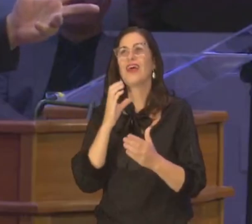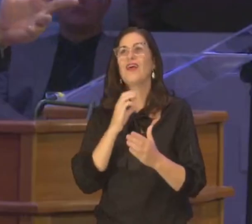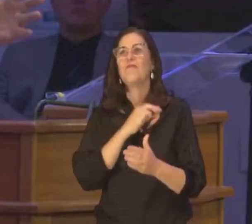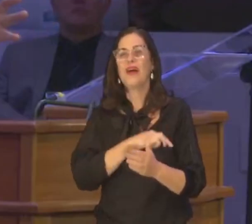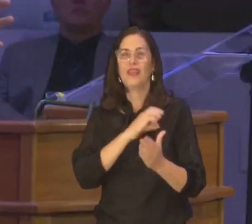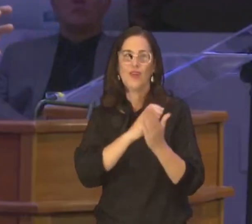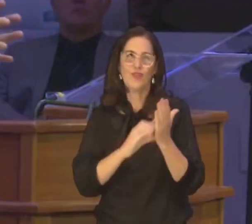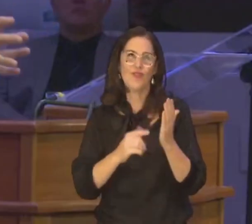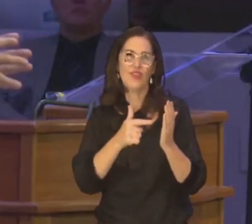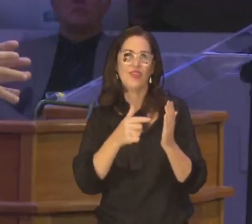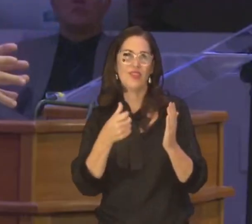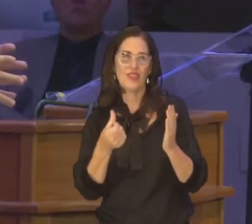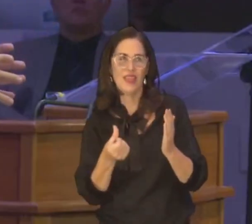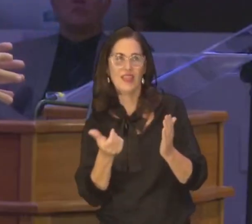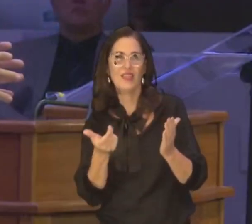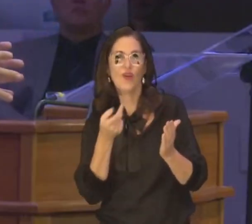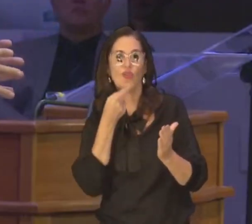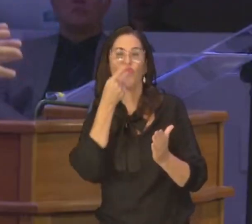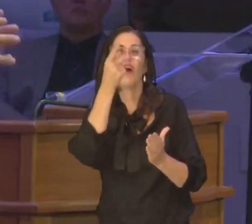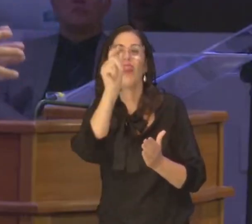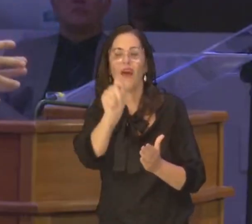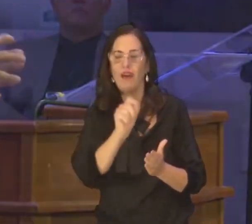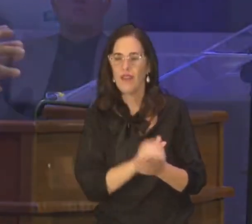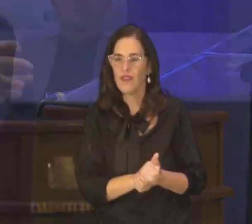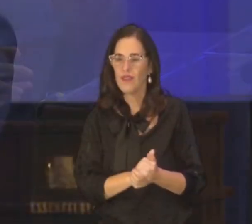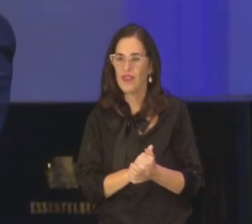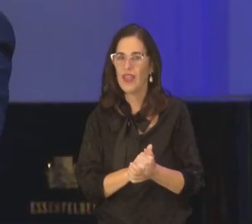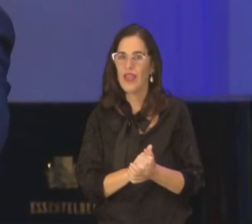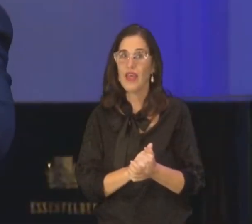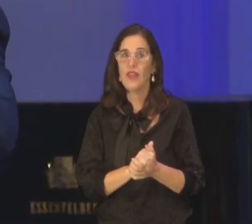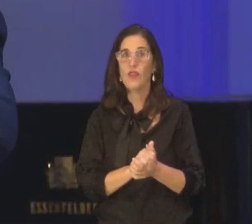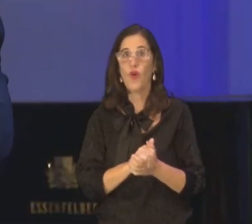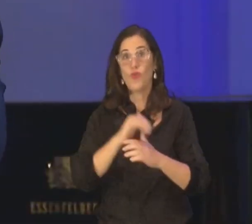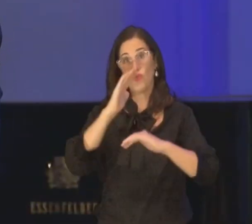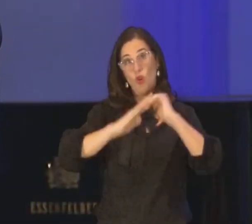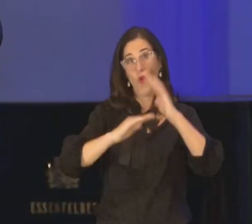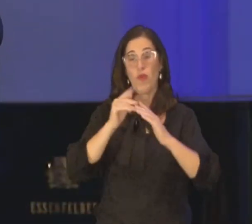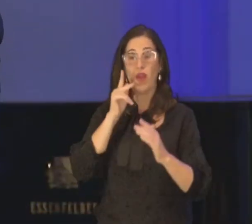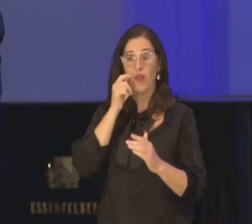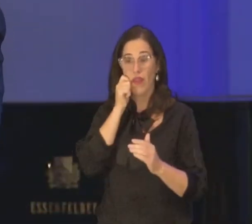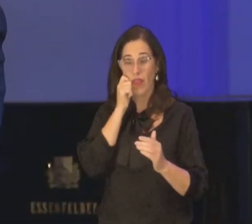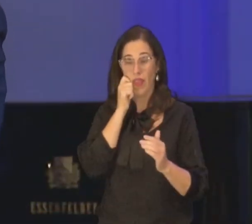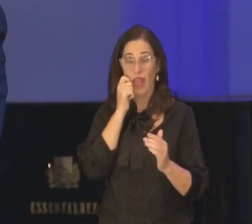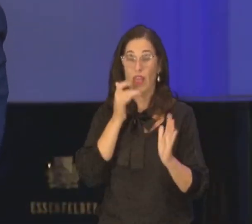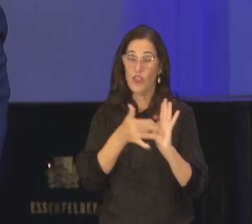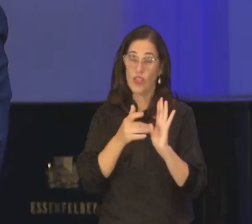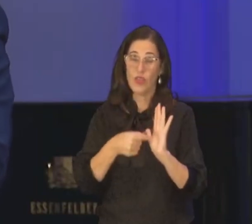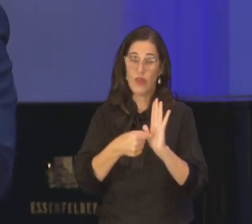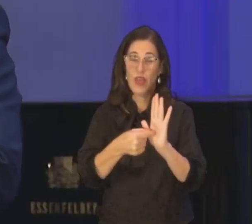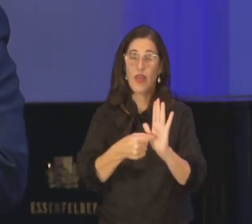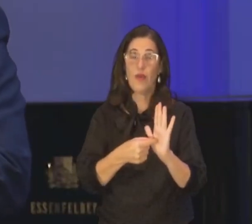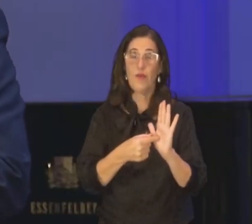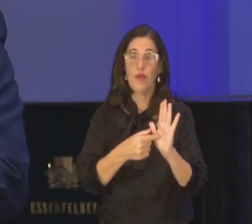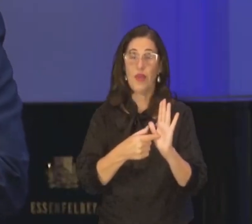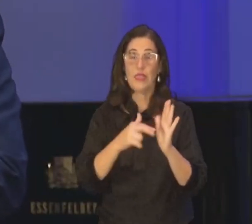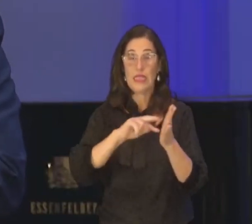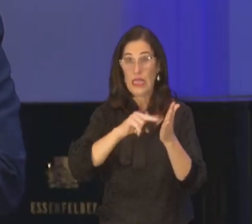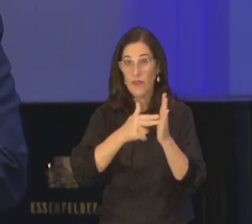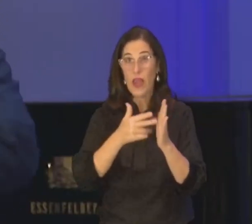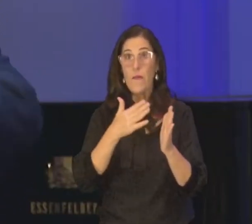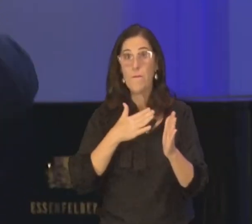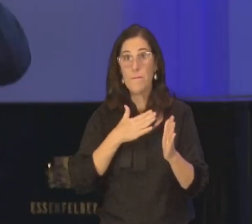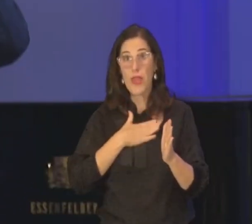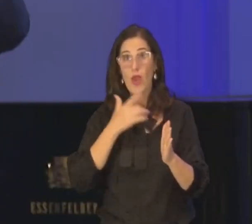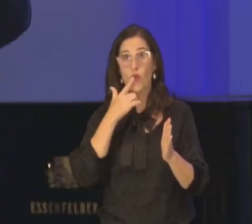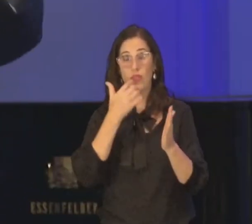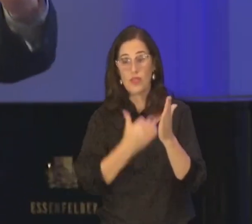outros evangelhos, quando eles falam a respeito da ceia do Senhor: este é o meu sangue que é dado por vós.